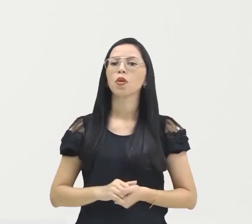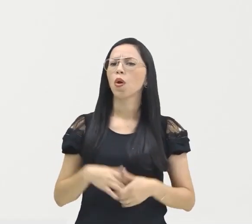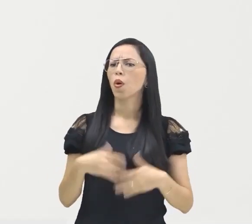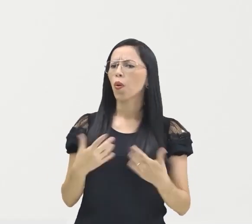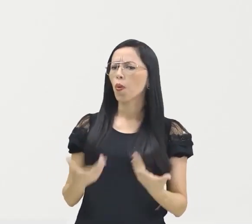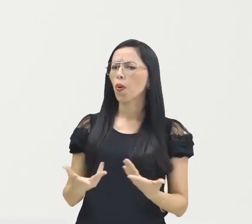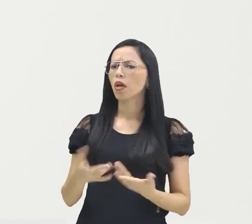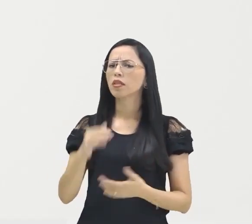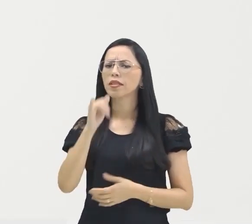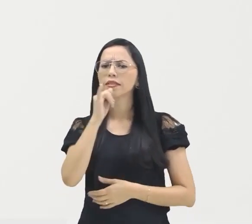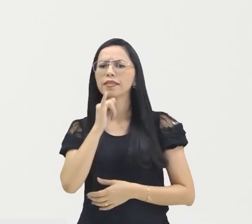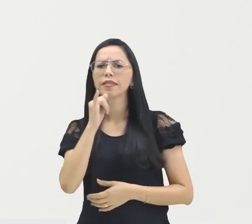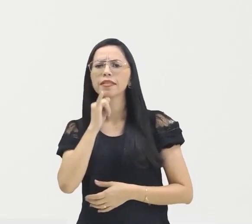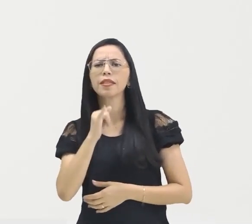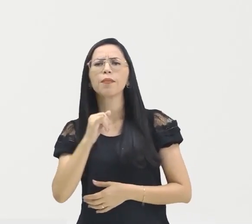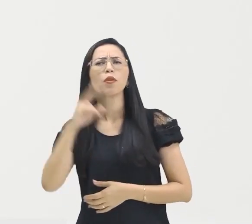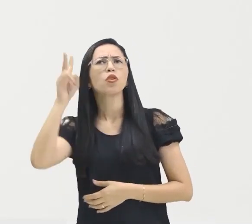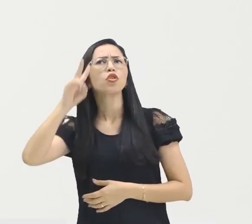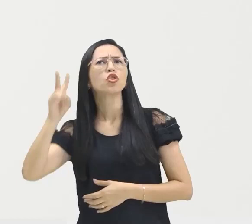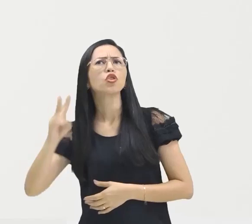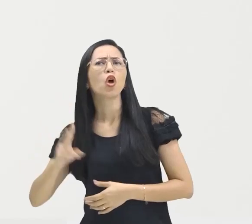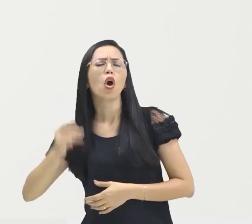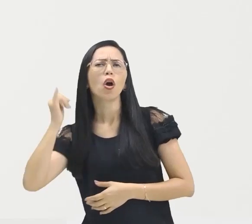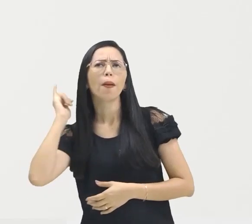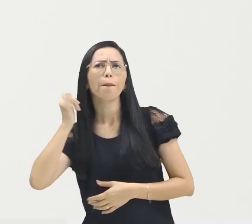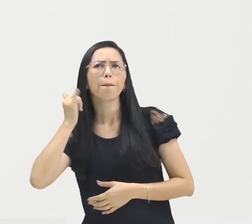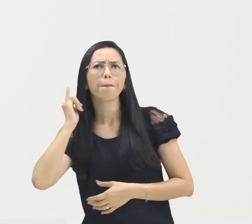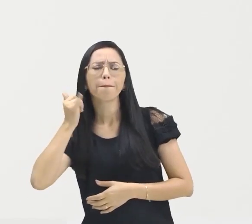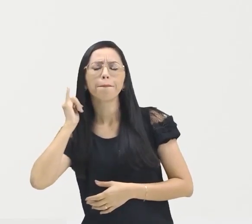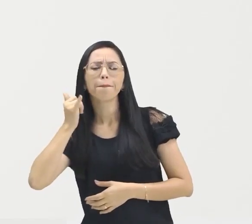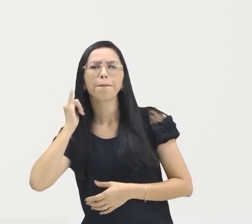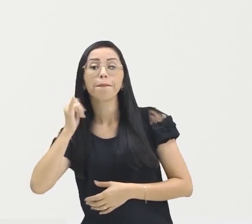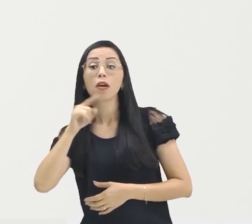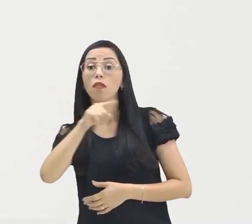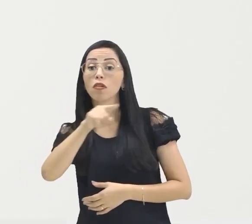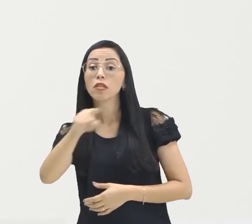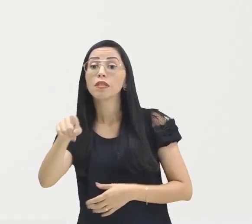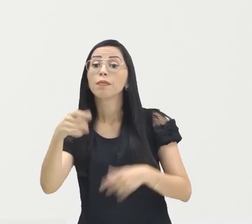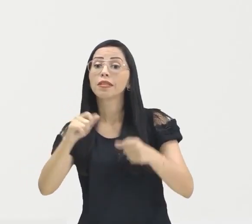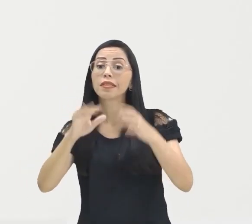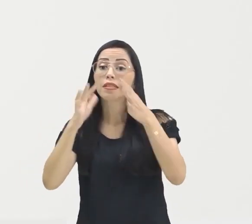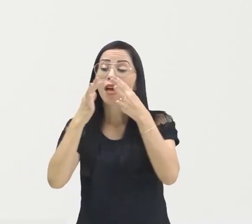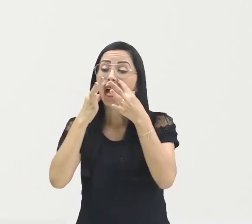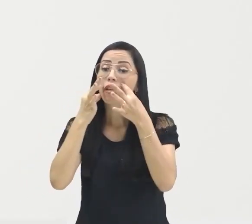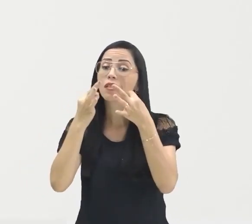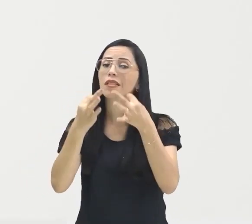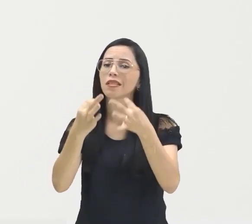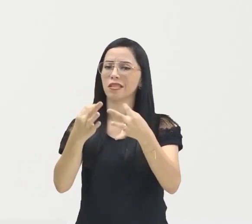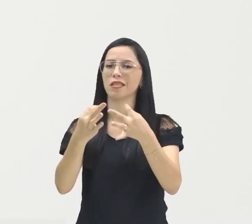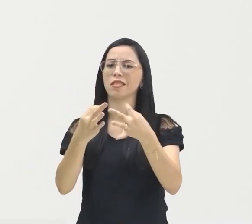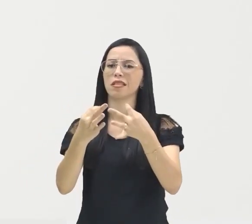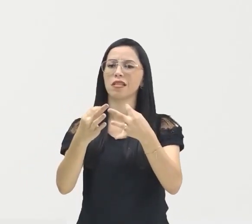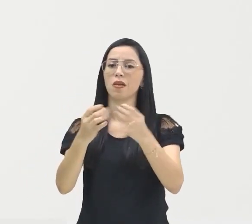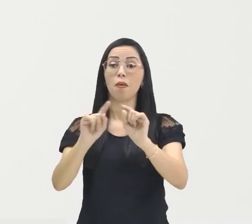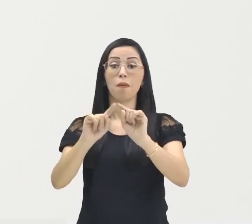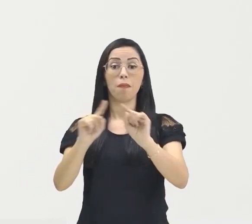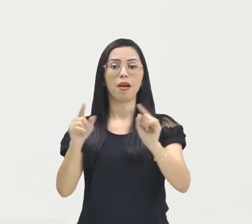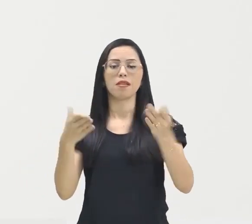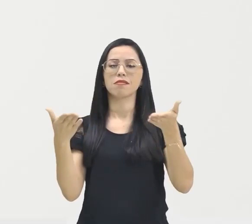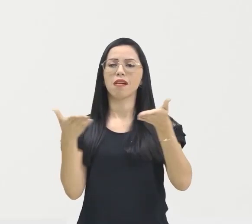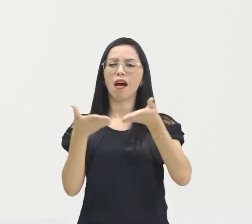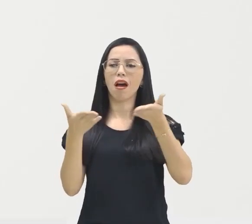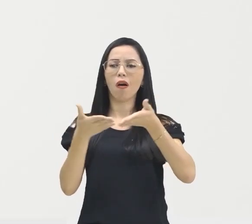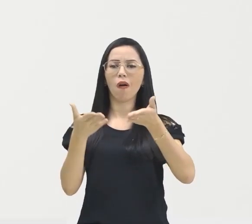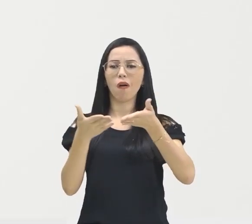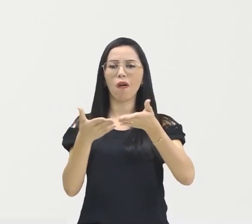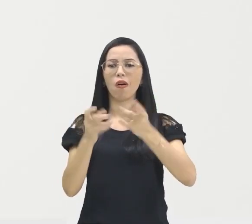uma história no sentido, com o objetivo de vocês prestarem atenção no que está acontecendo, é uma coisa. O olhar de vocês agora é